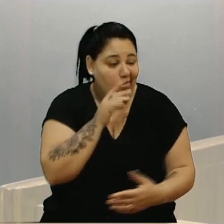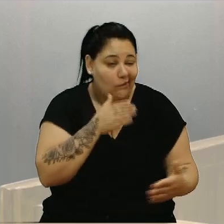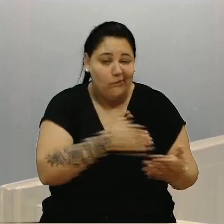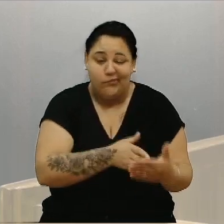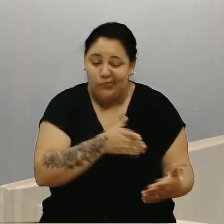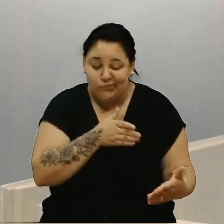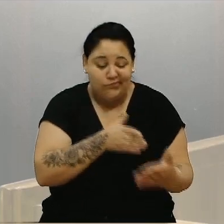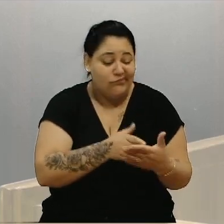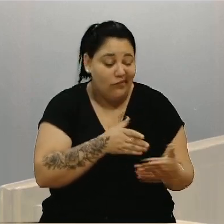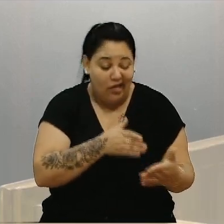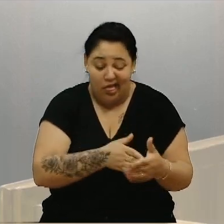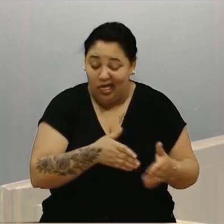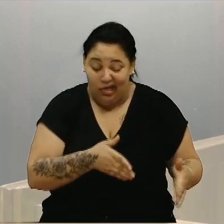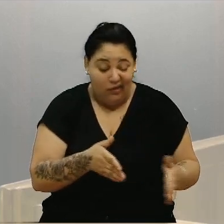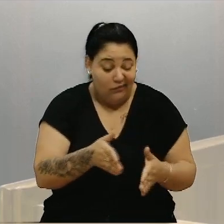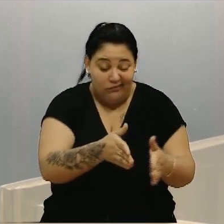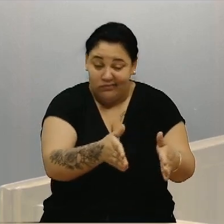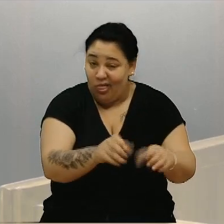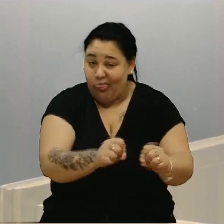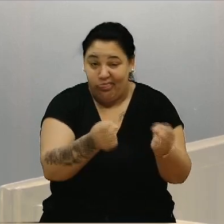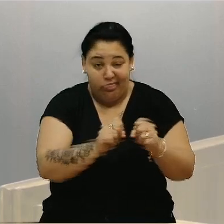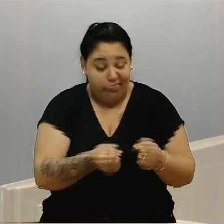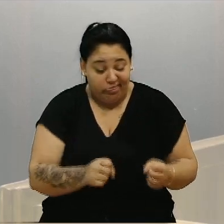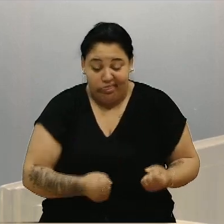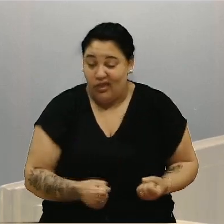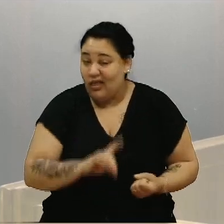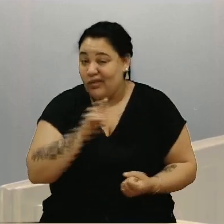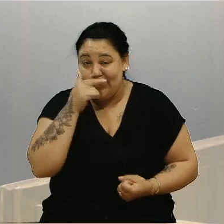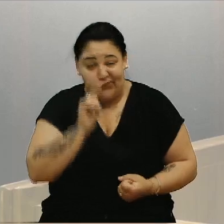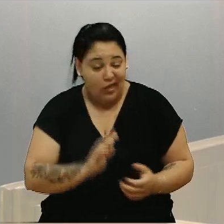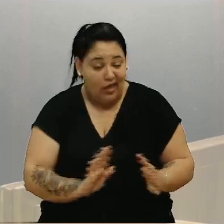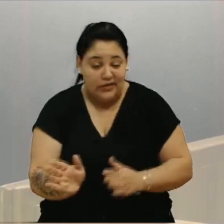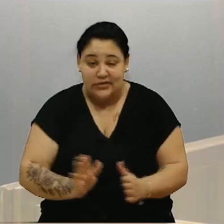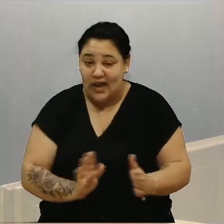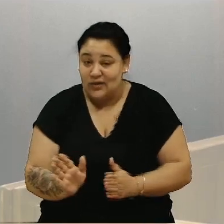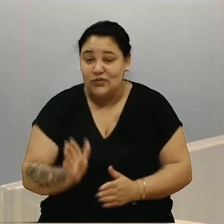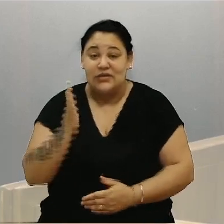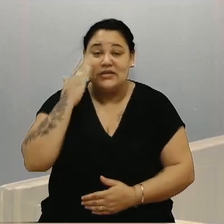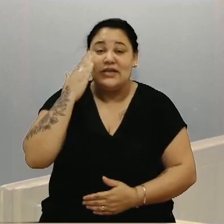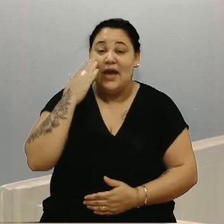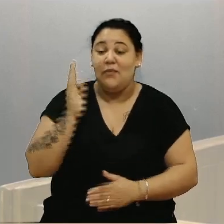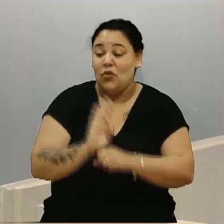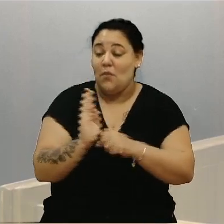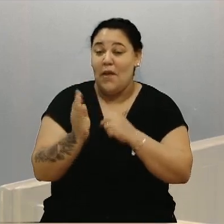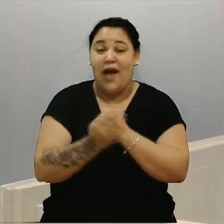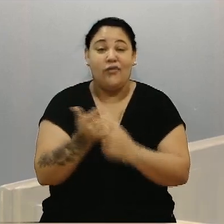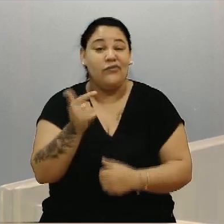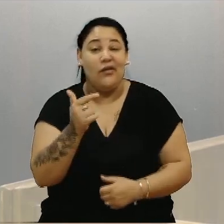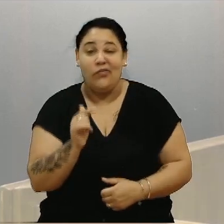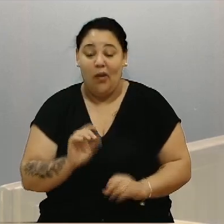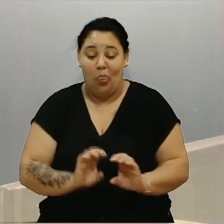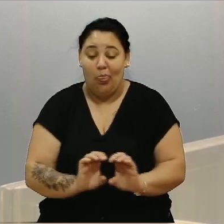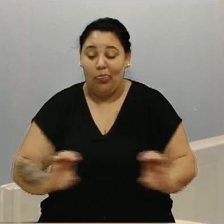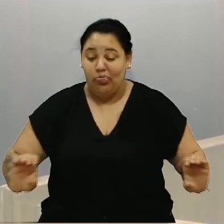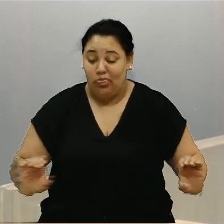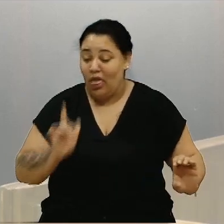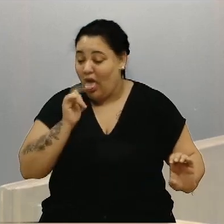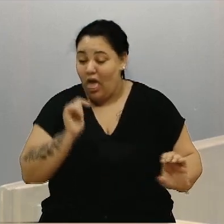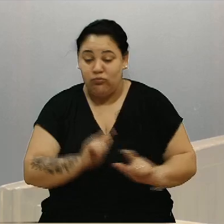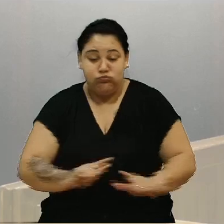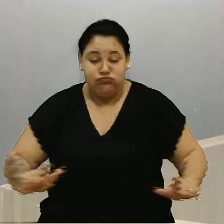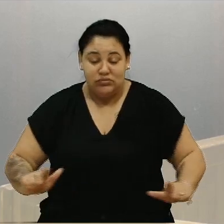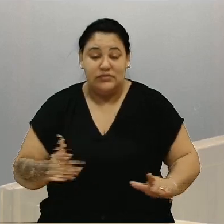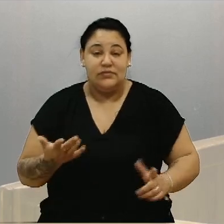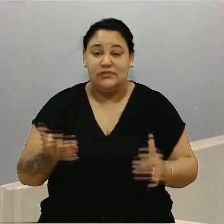da rua que ainda não está boa, que sabem se no seu bairro não tem saneamento básico, se o transporte público